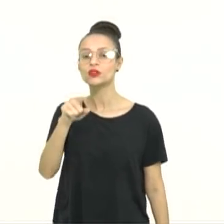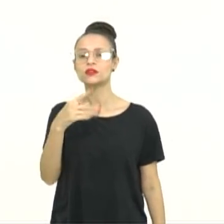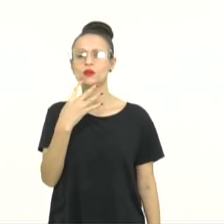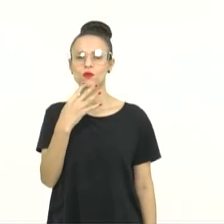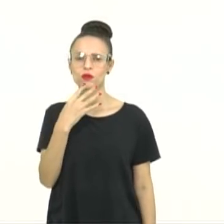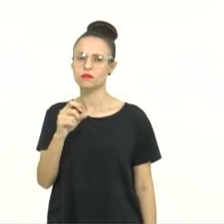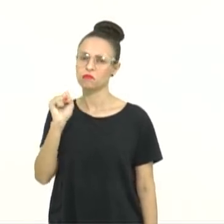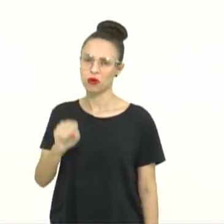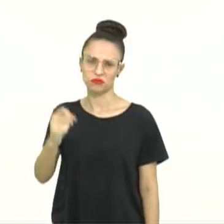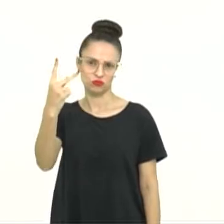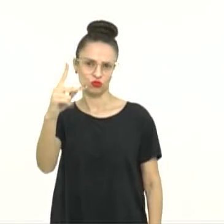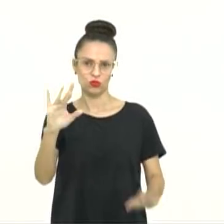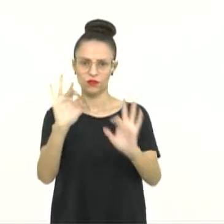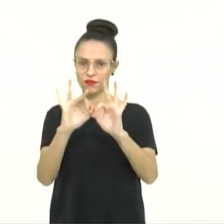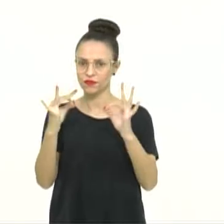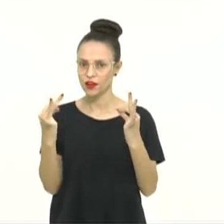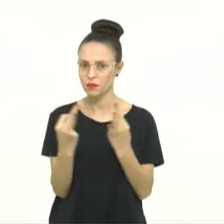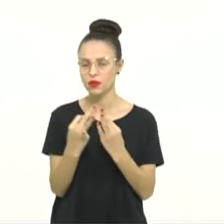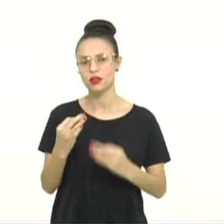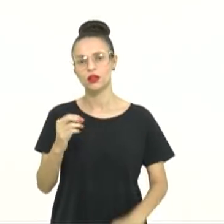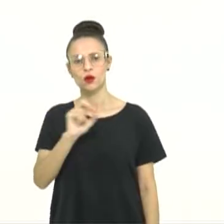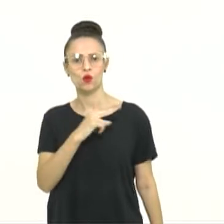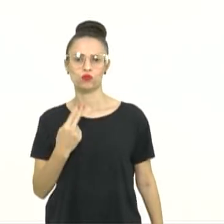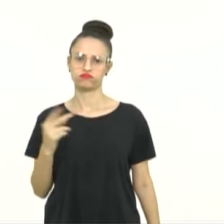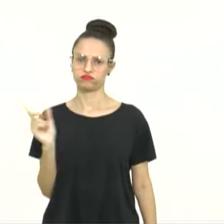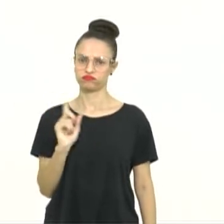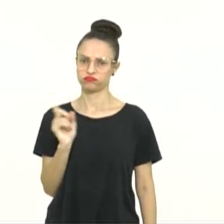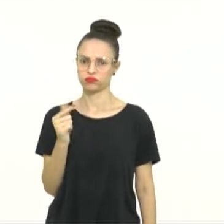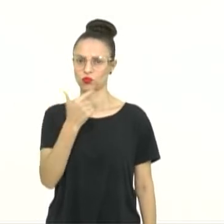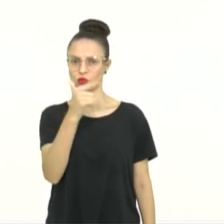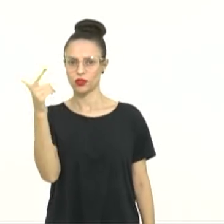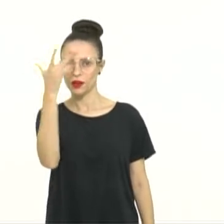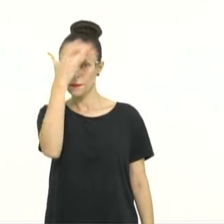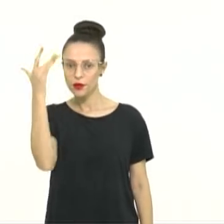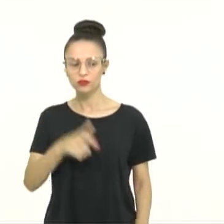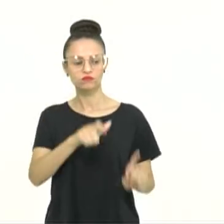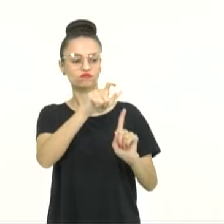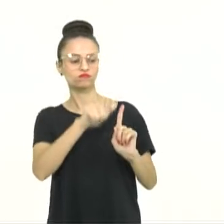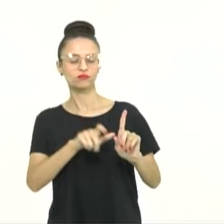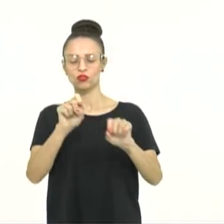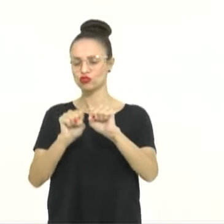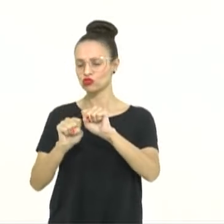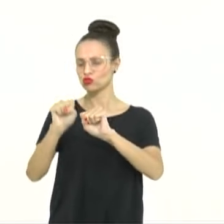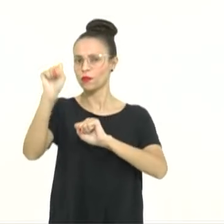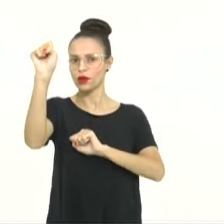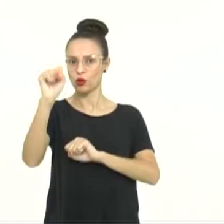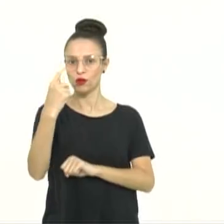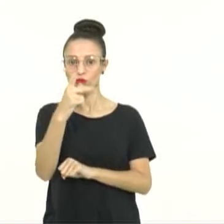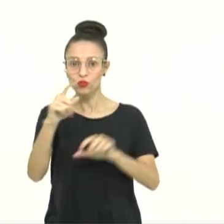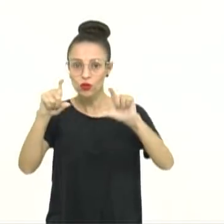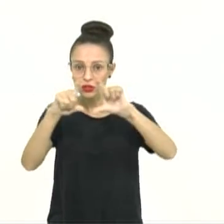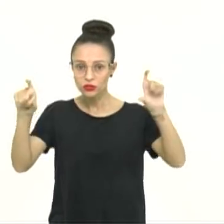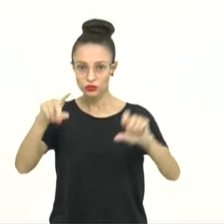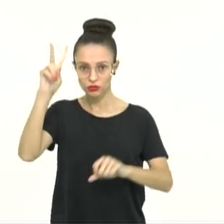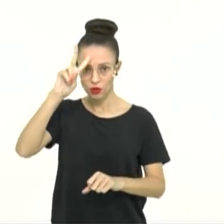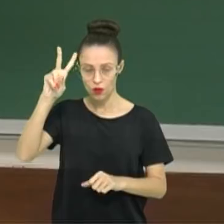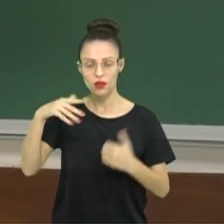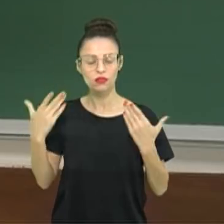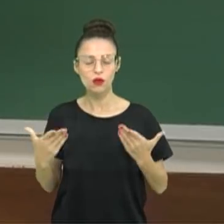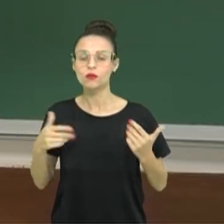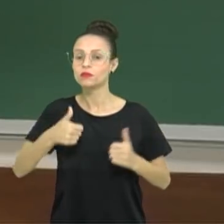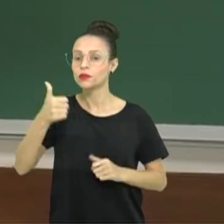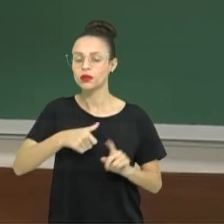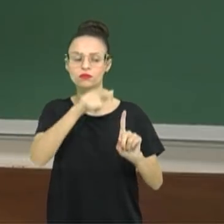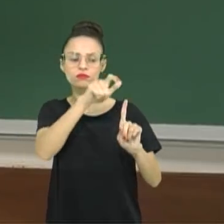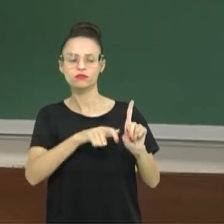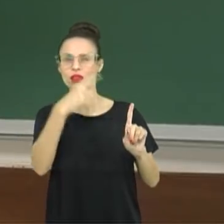ser alguém da sua família ou não, para ser um super-herói da sua tirinha. Então, veja, o primeiro passo, criação